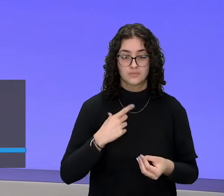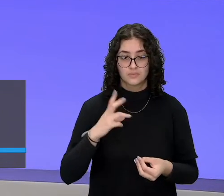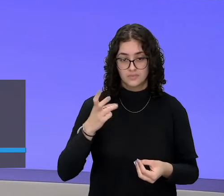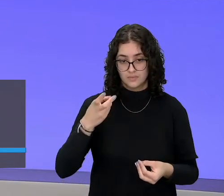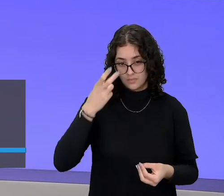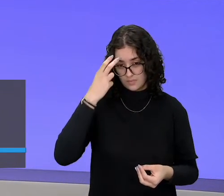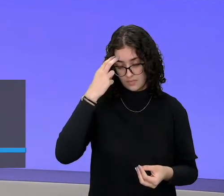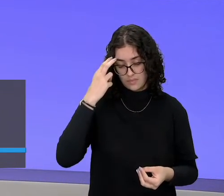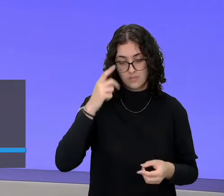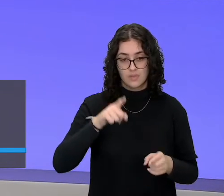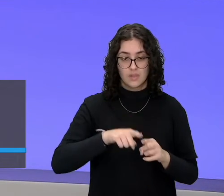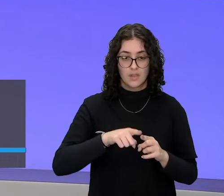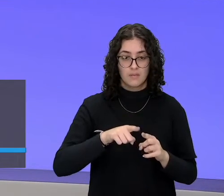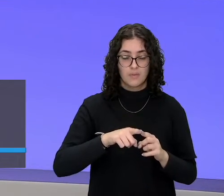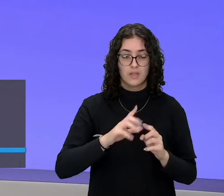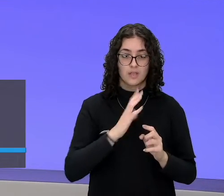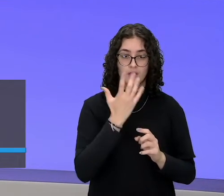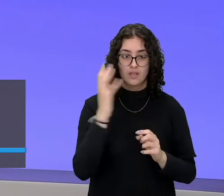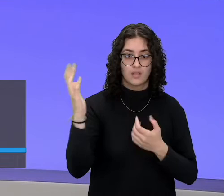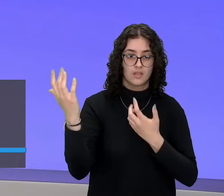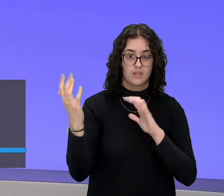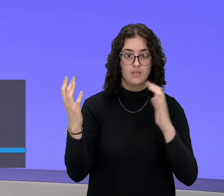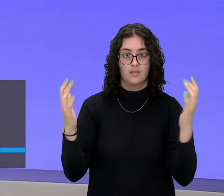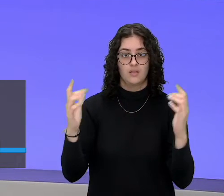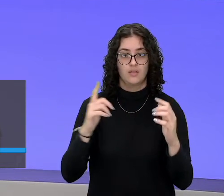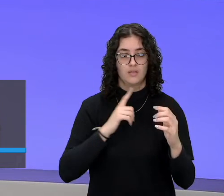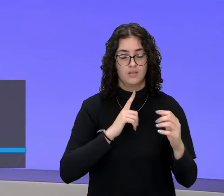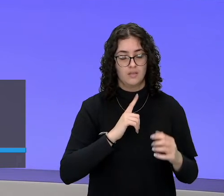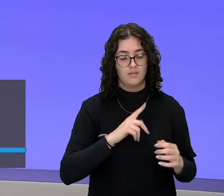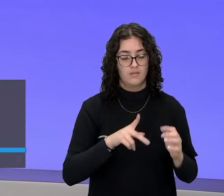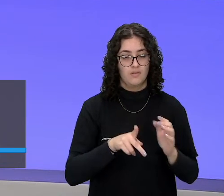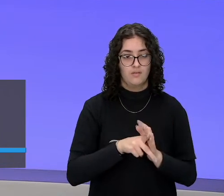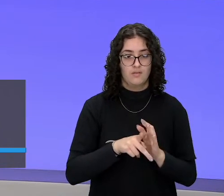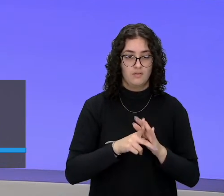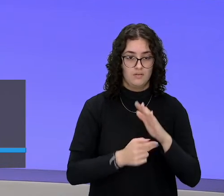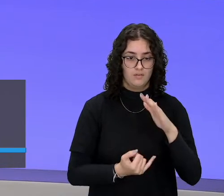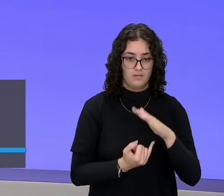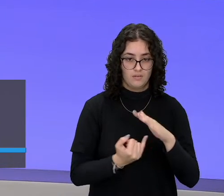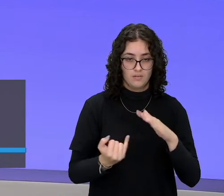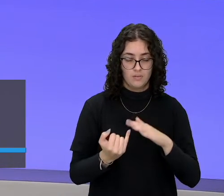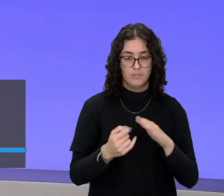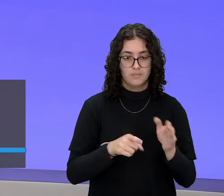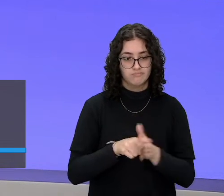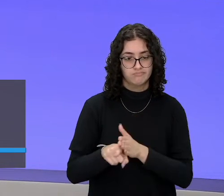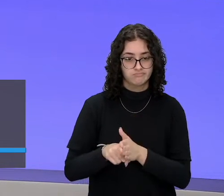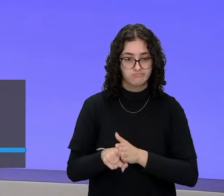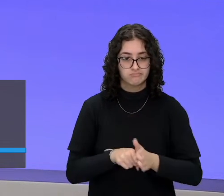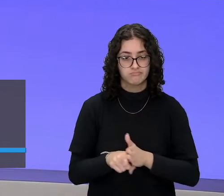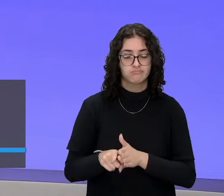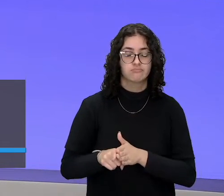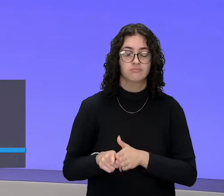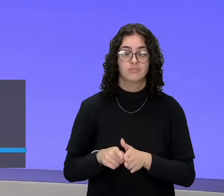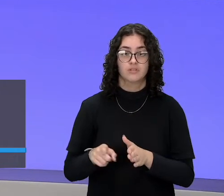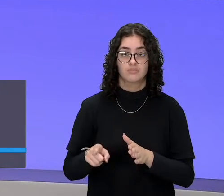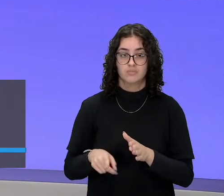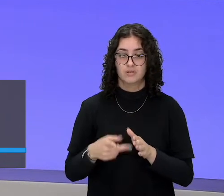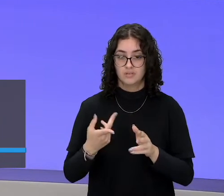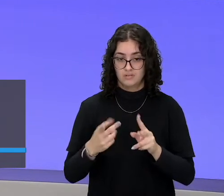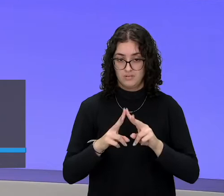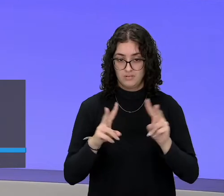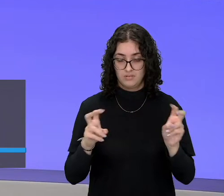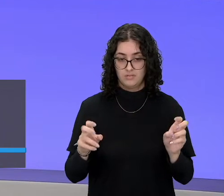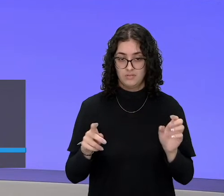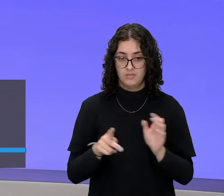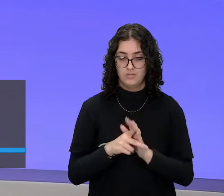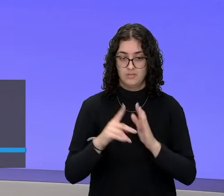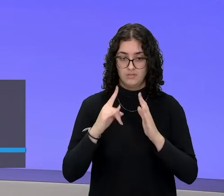culturais, nas questões da natureza. Existem vários institutos, inclusive, que quando pesquisam a respeito desses territórios, tanto